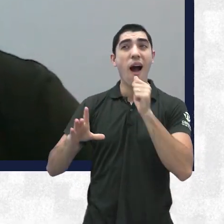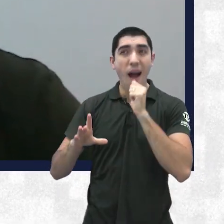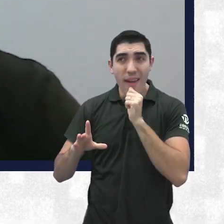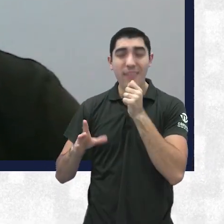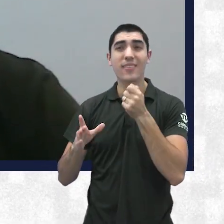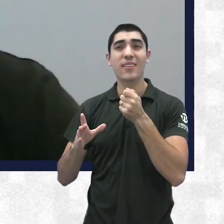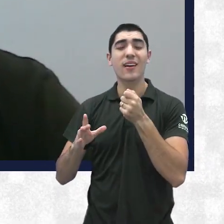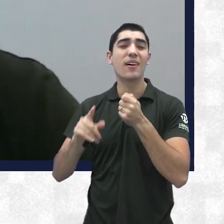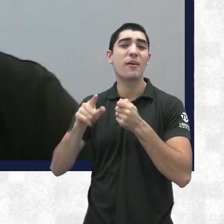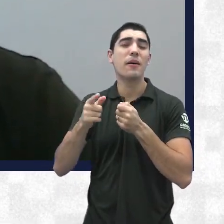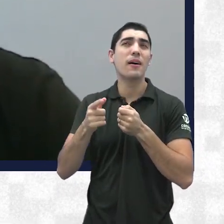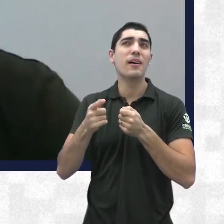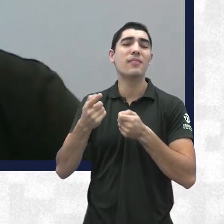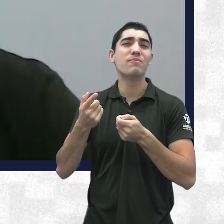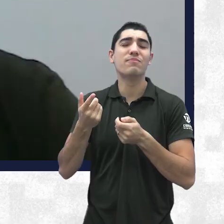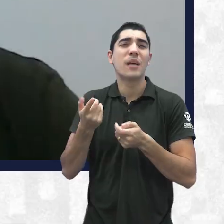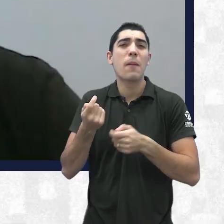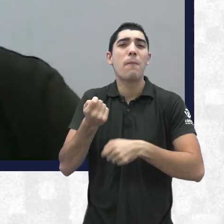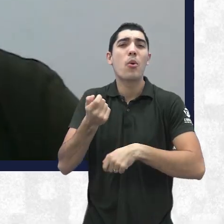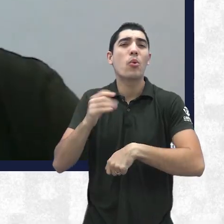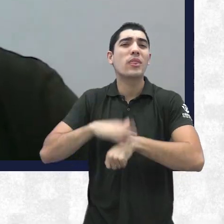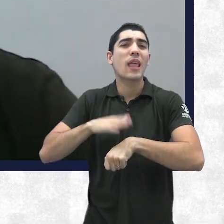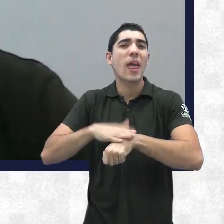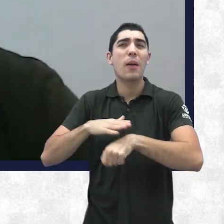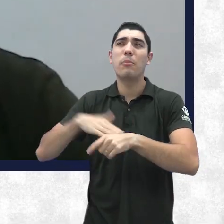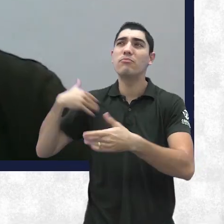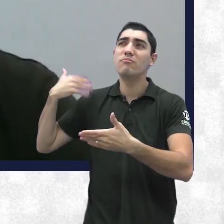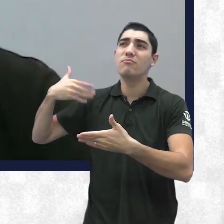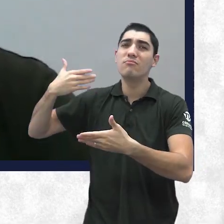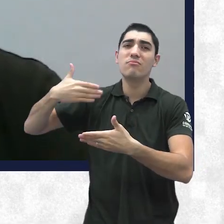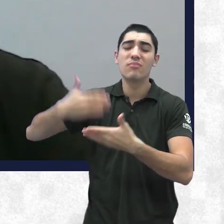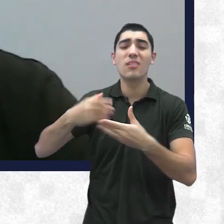muito jovem, é muito,